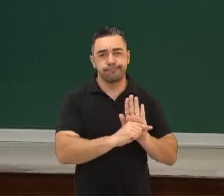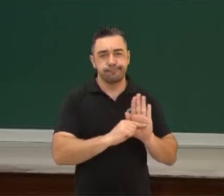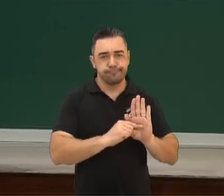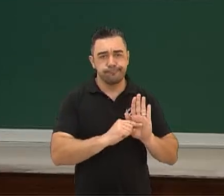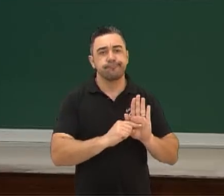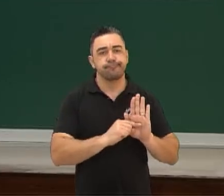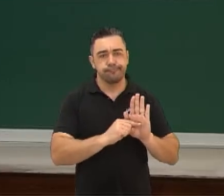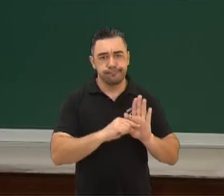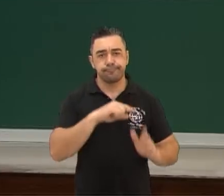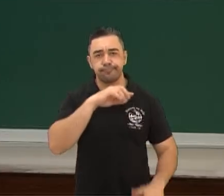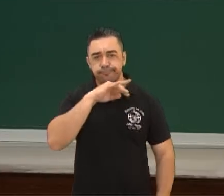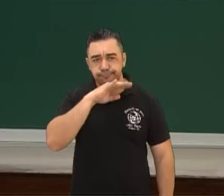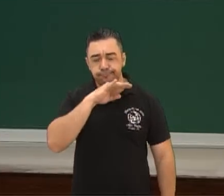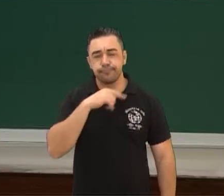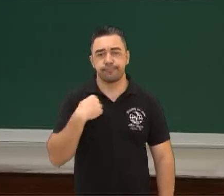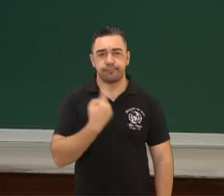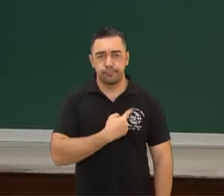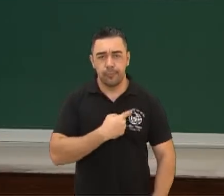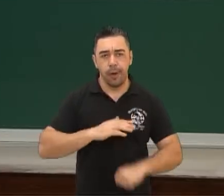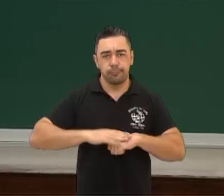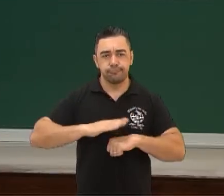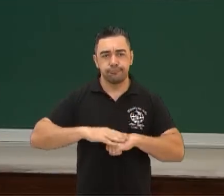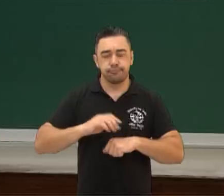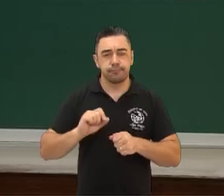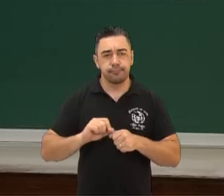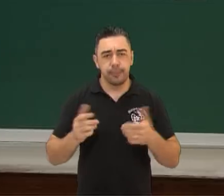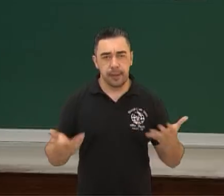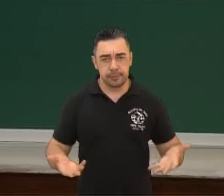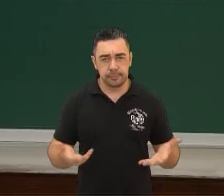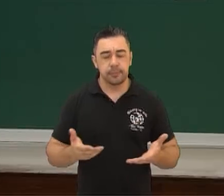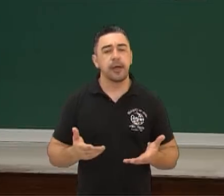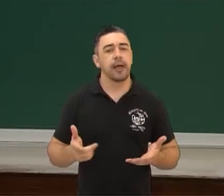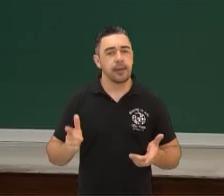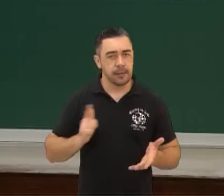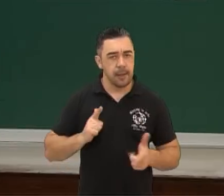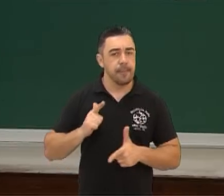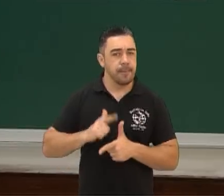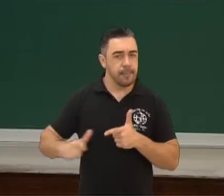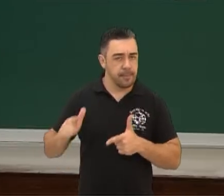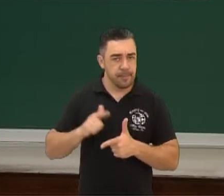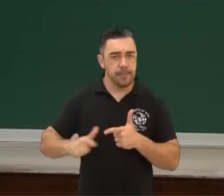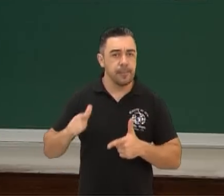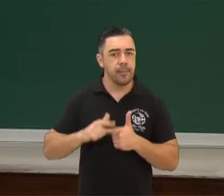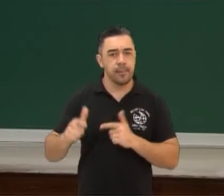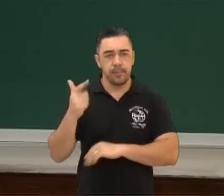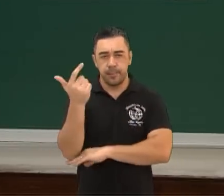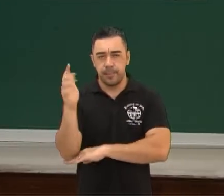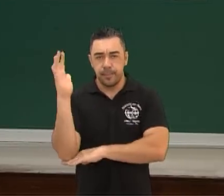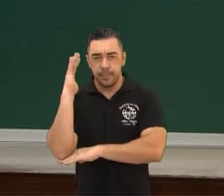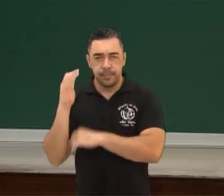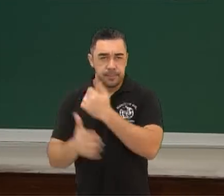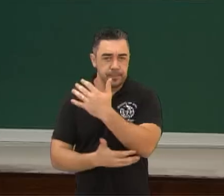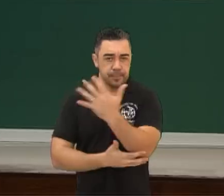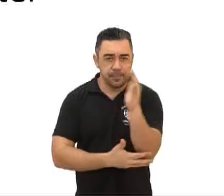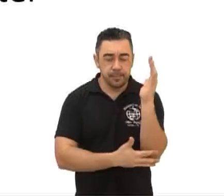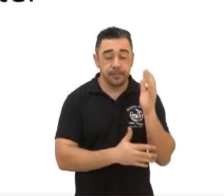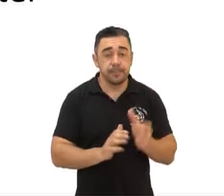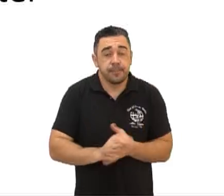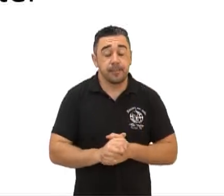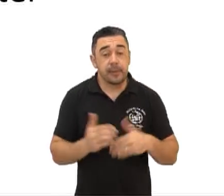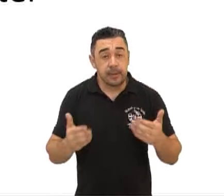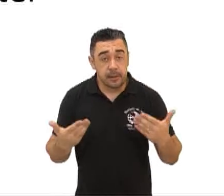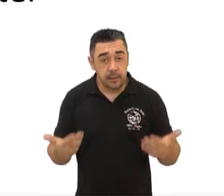essas alterações que o homem faz. E isso gera ali diversos problemas ambientais. Então,